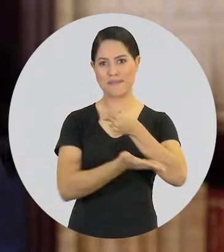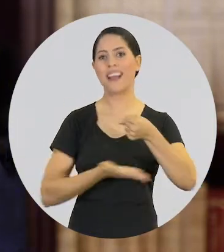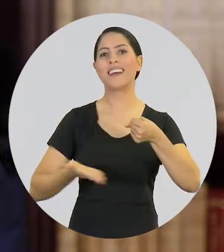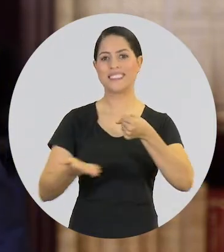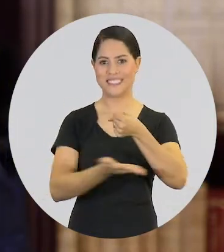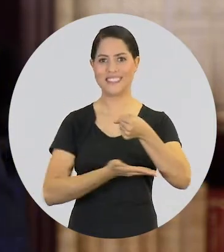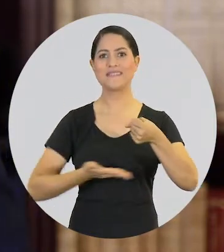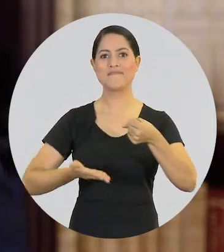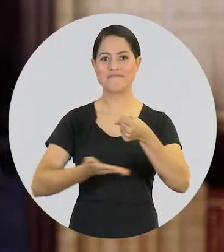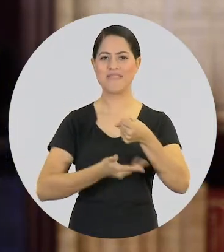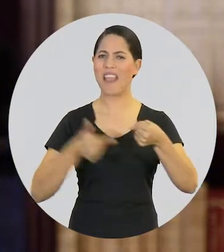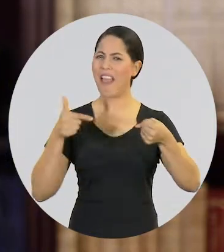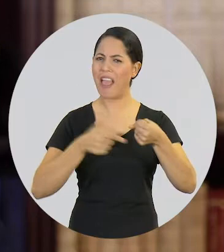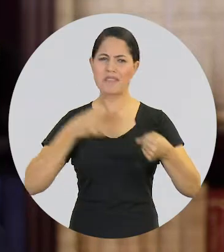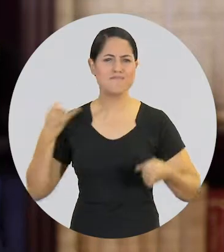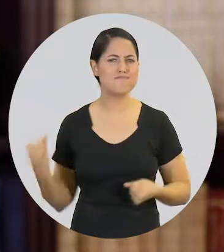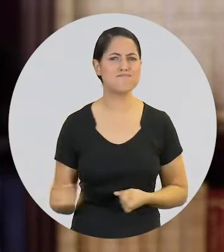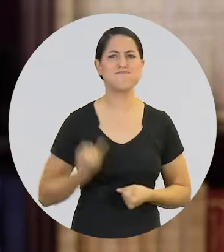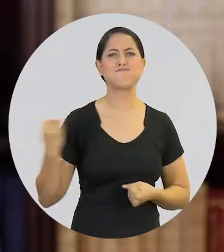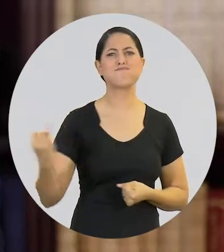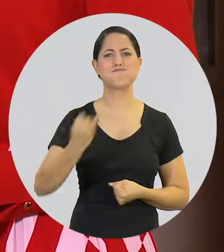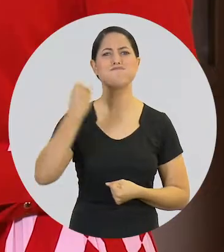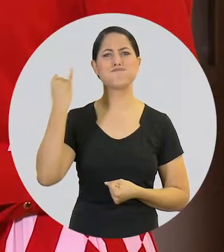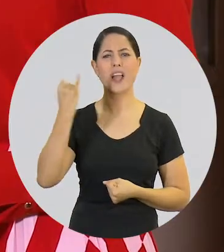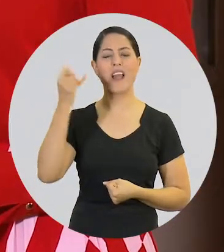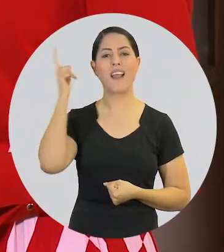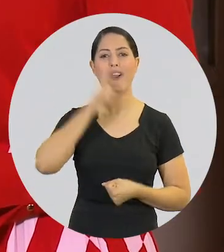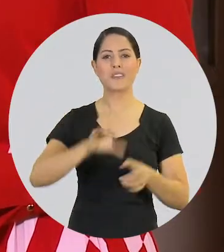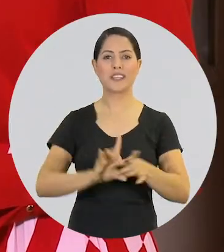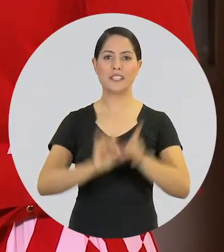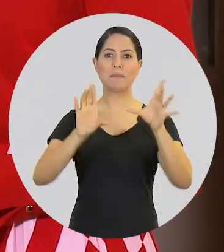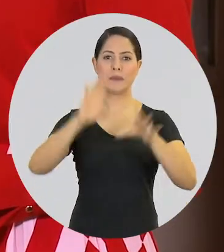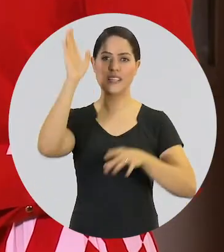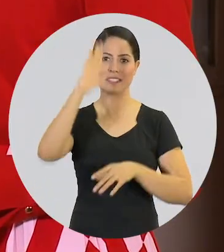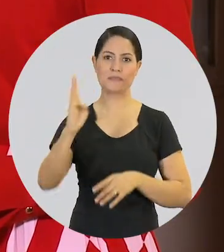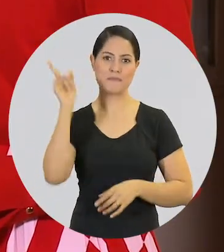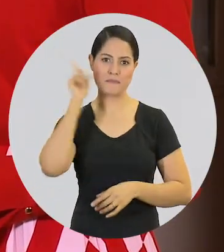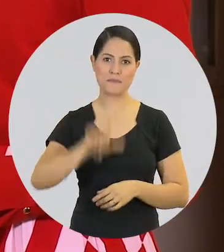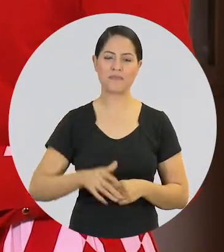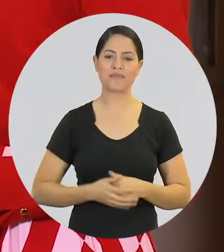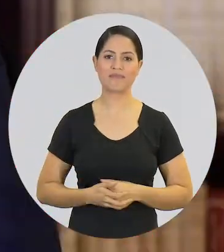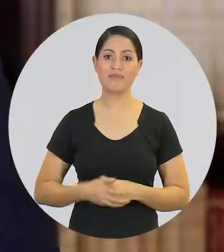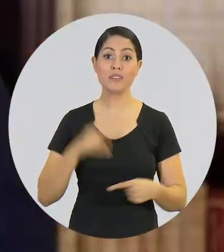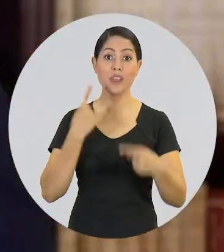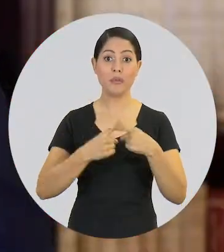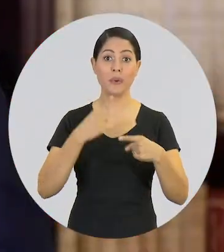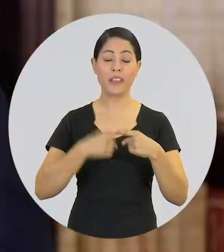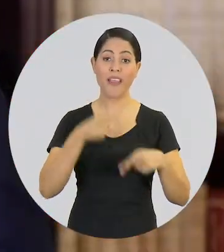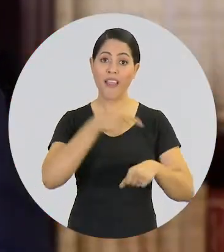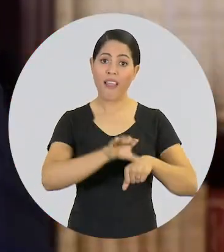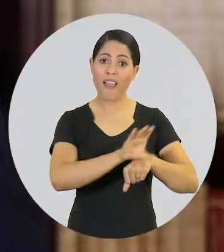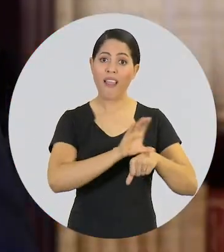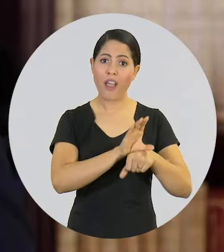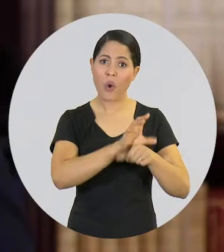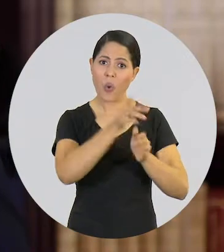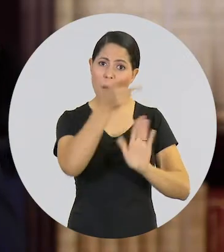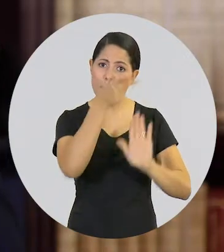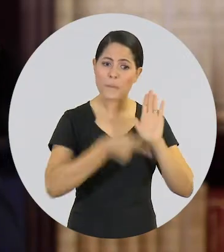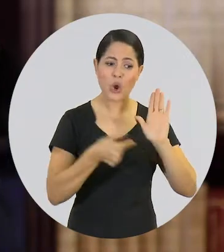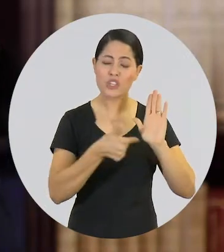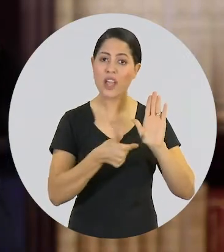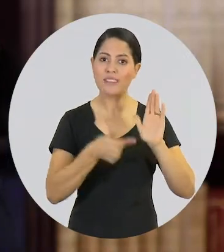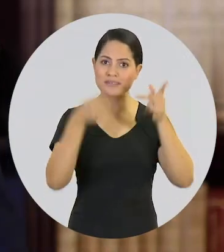é fundamental, é uma peça-chave para que tenhamos democracia em nosso país. Ela é o projeto de